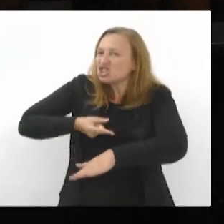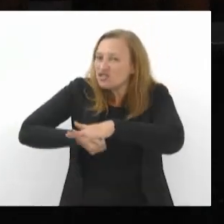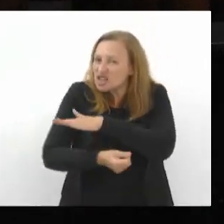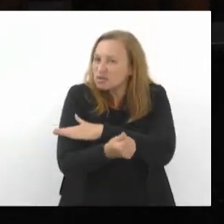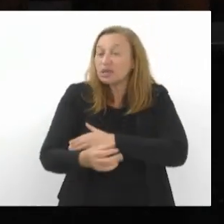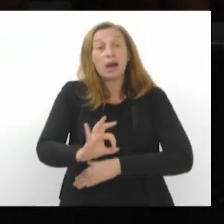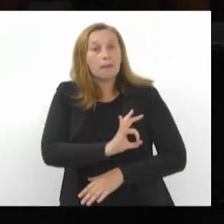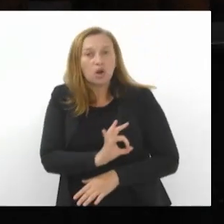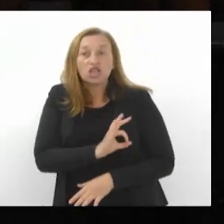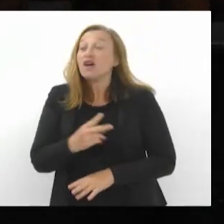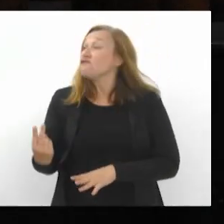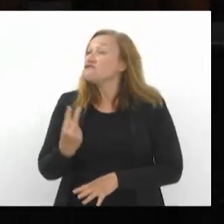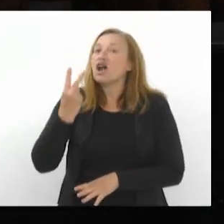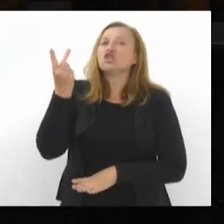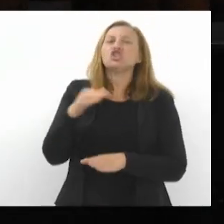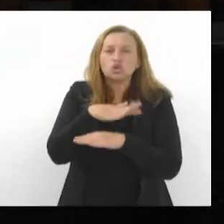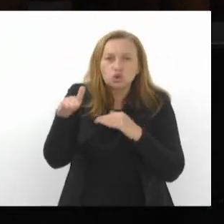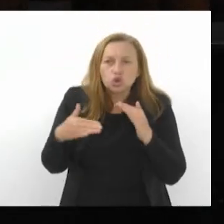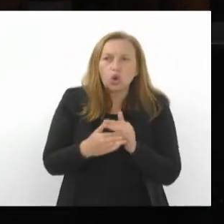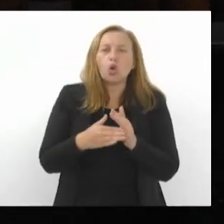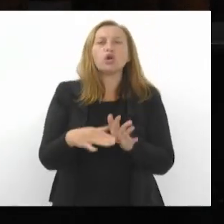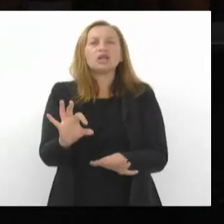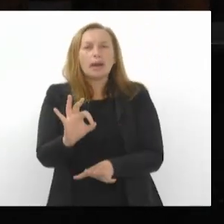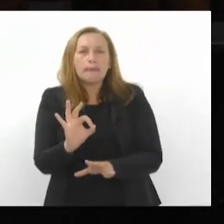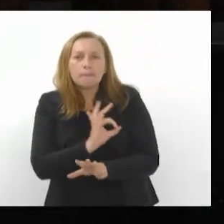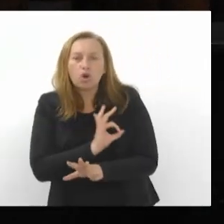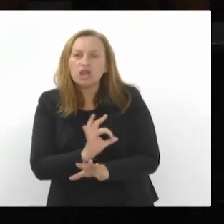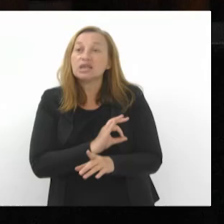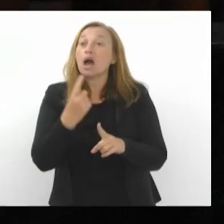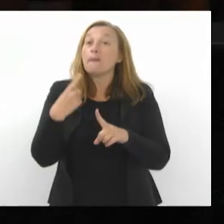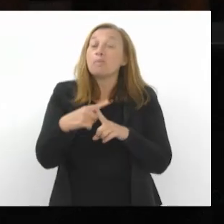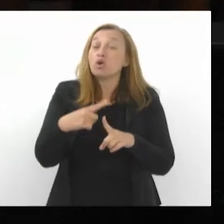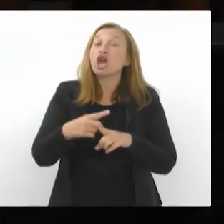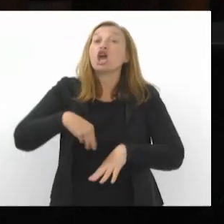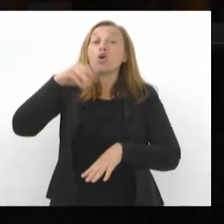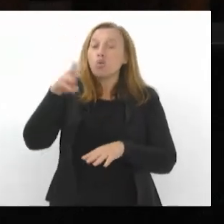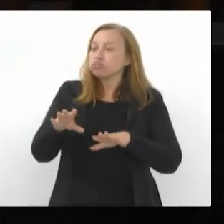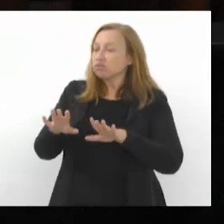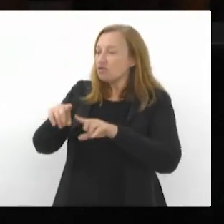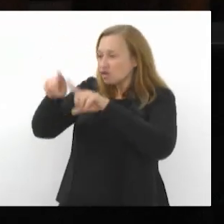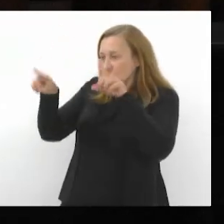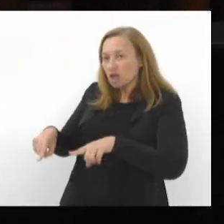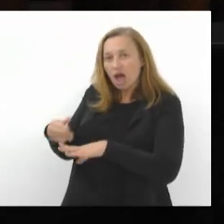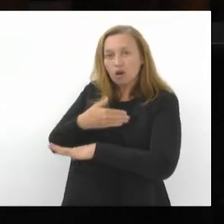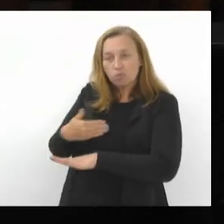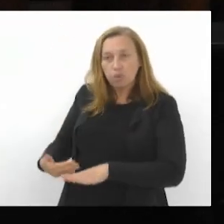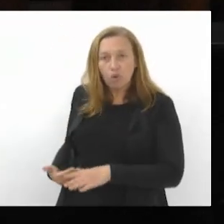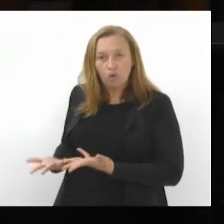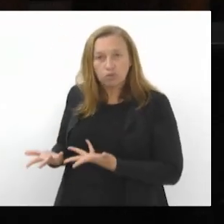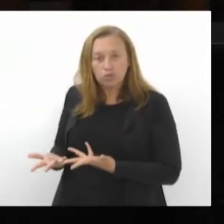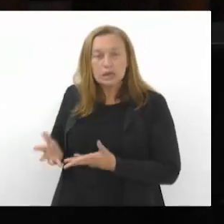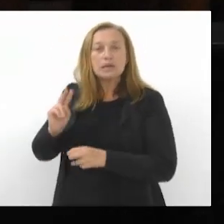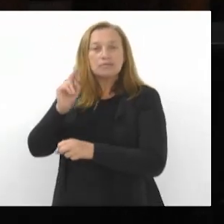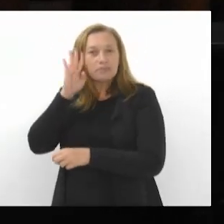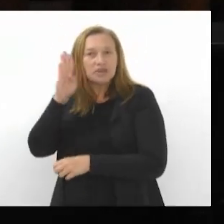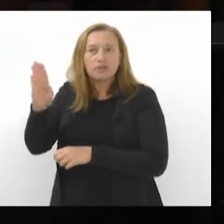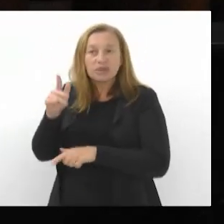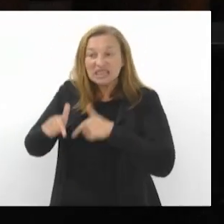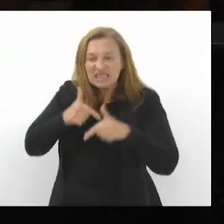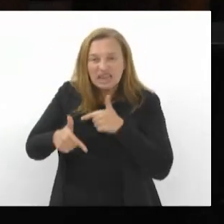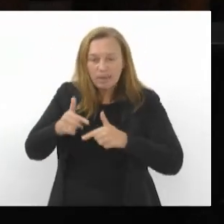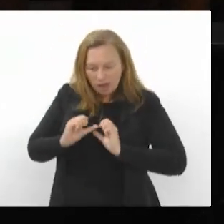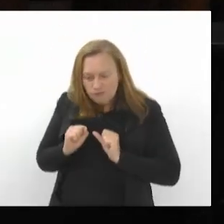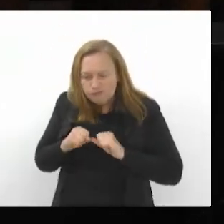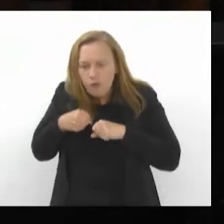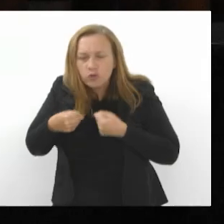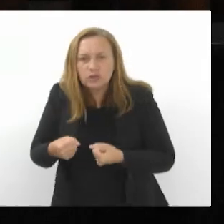nas polícias, valorize todas as tropas de segurança, porque todo funcionário público, todo agente público, principalmente de segurança, tem que trabalhar